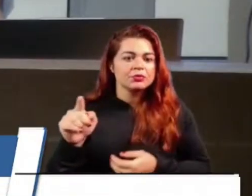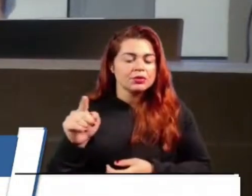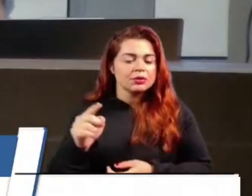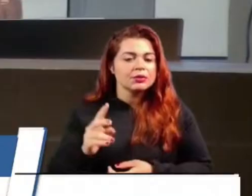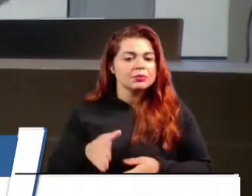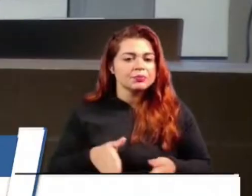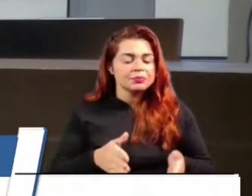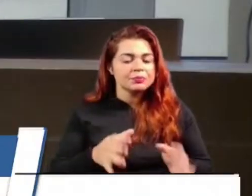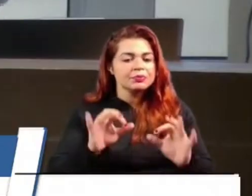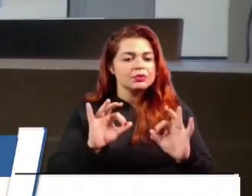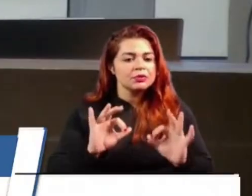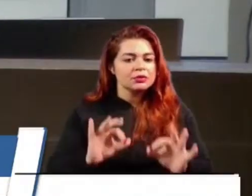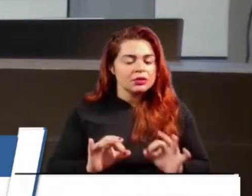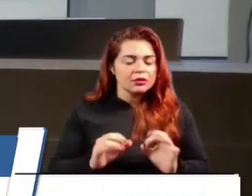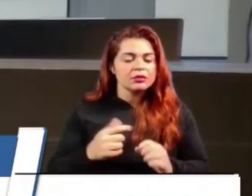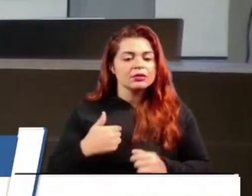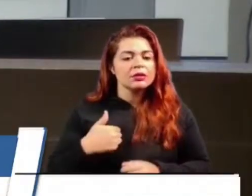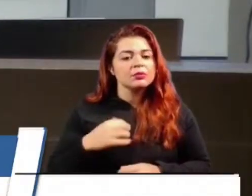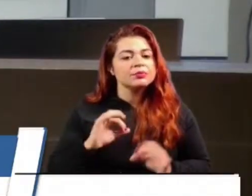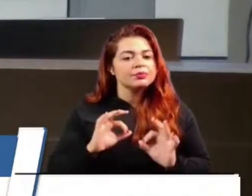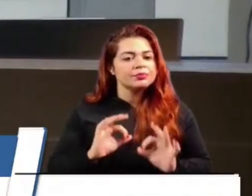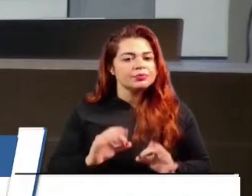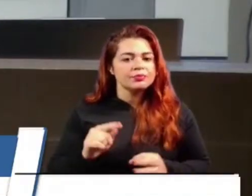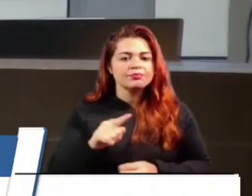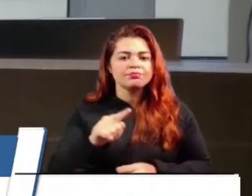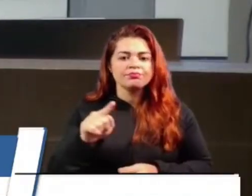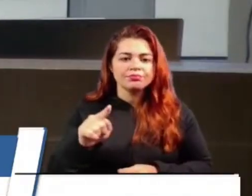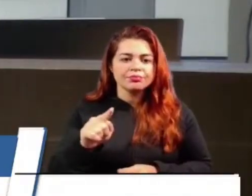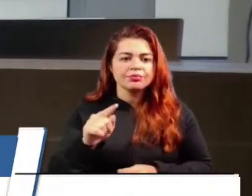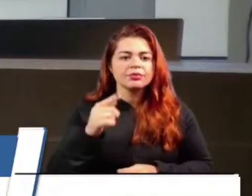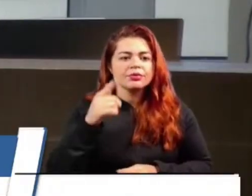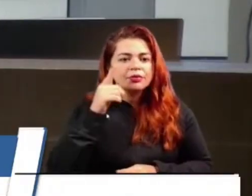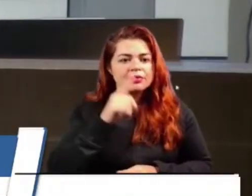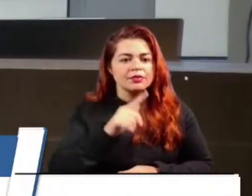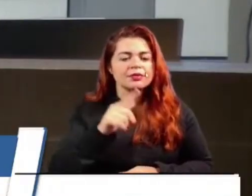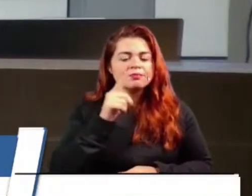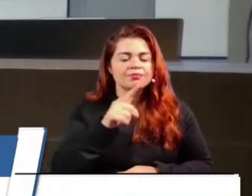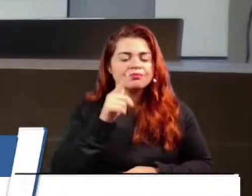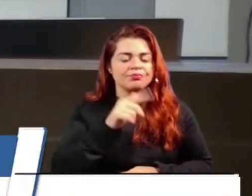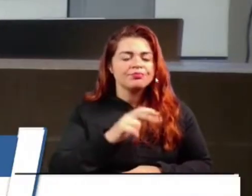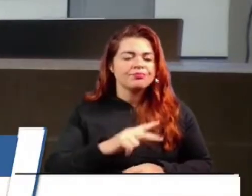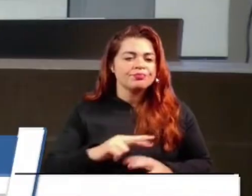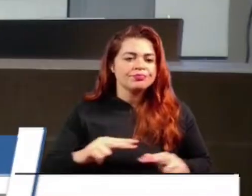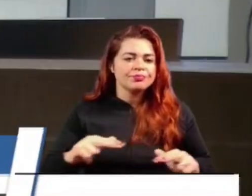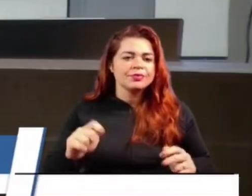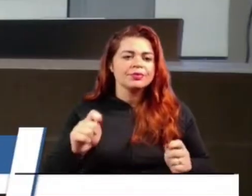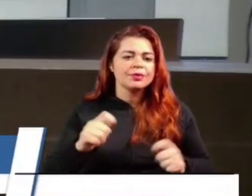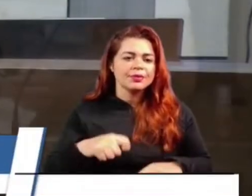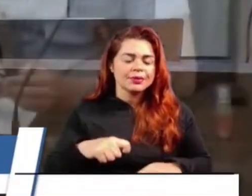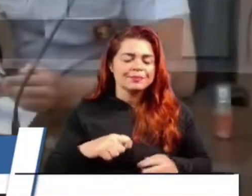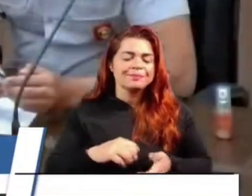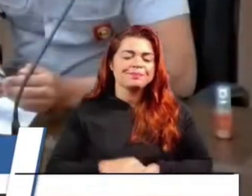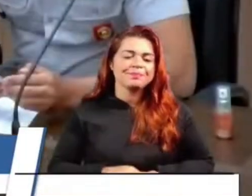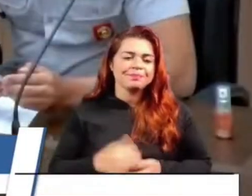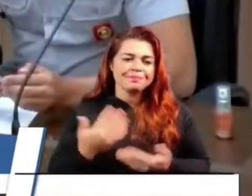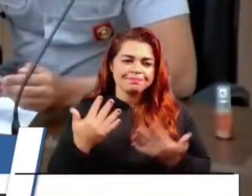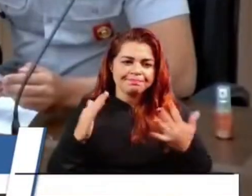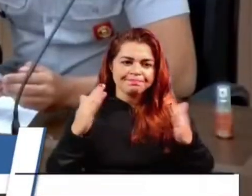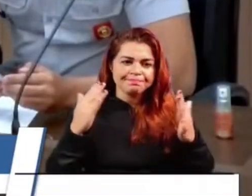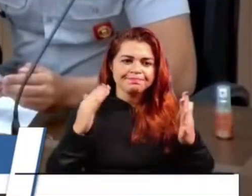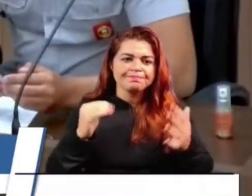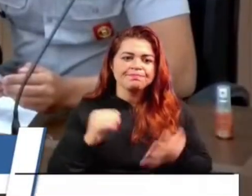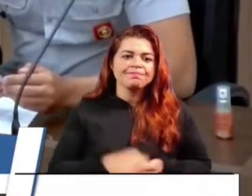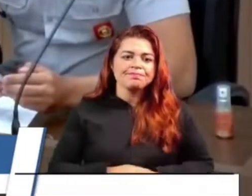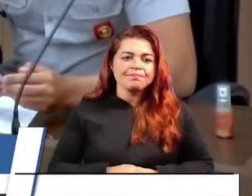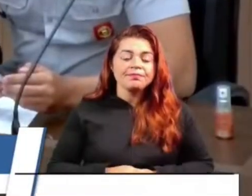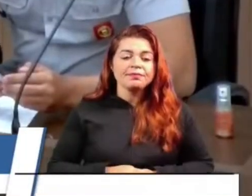as conquistas você vai chegar lá. Parabéns, viu? Samuel, agradeço, viu? A Câmara Municipal está sempre à disposição,